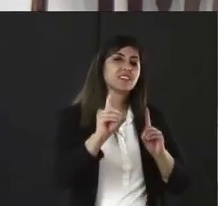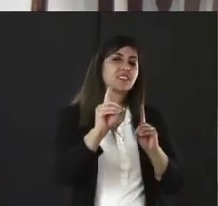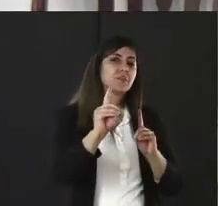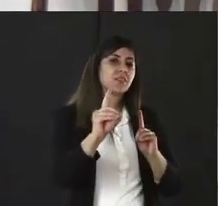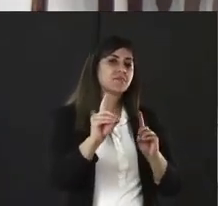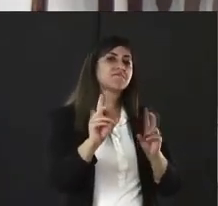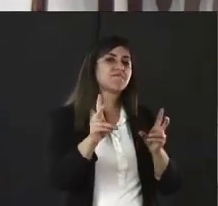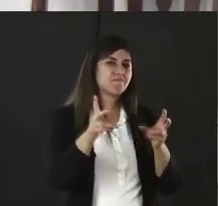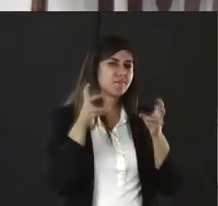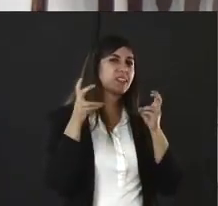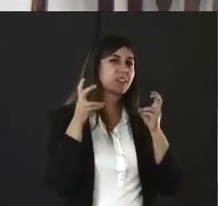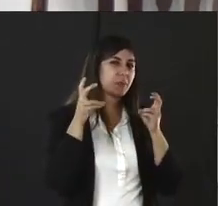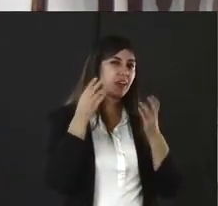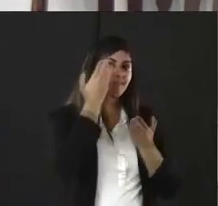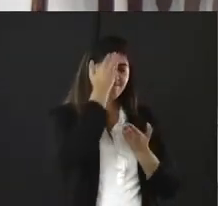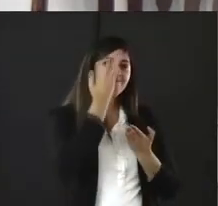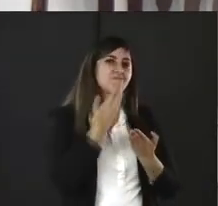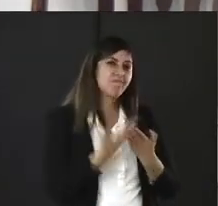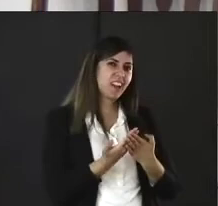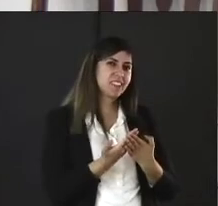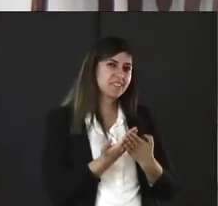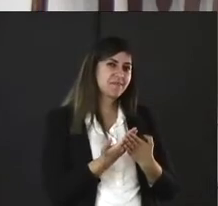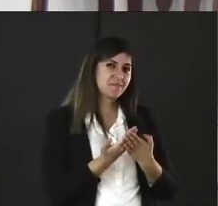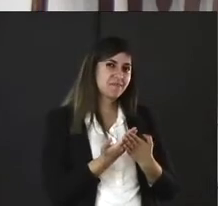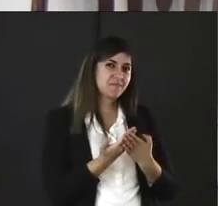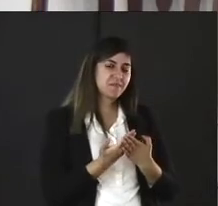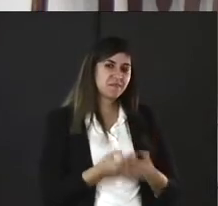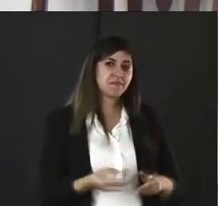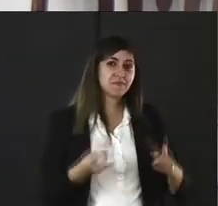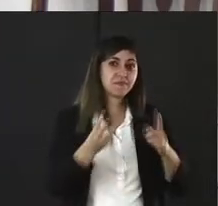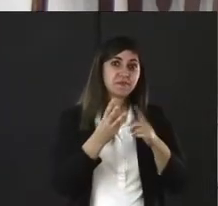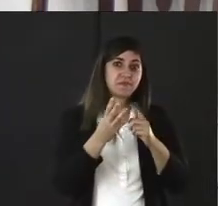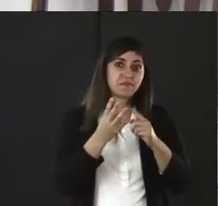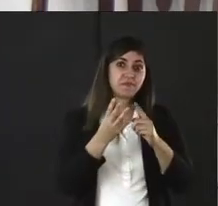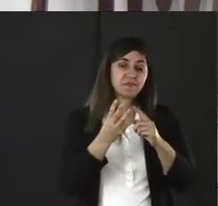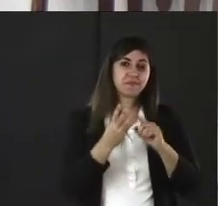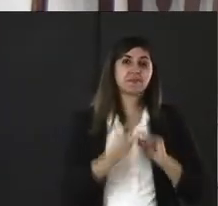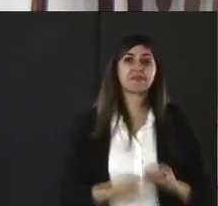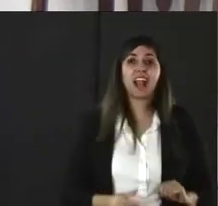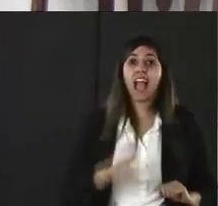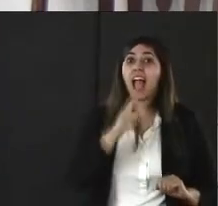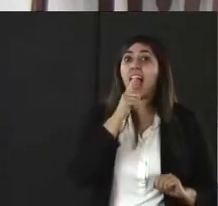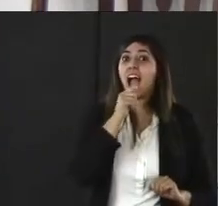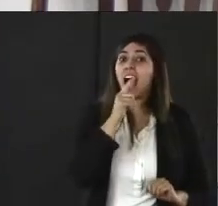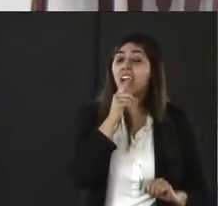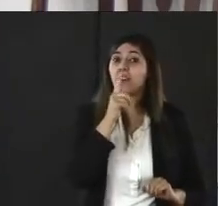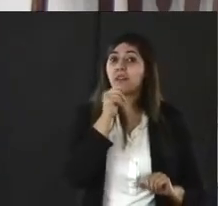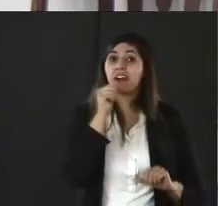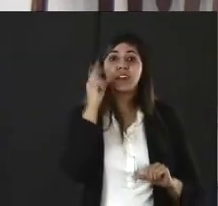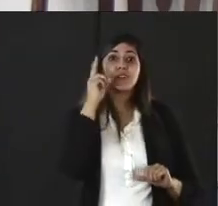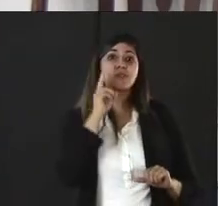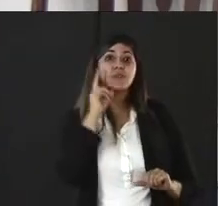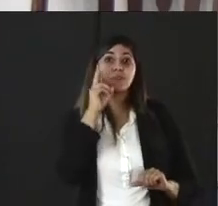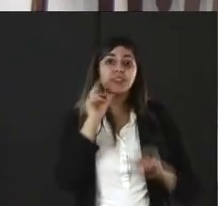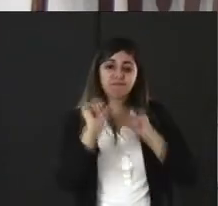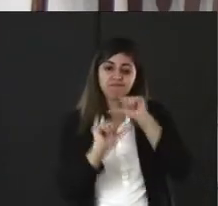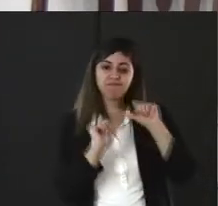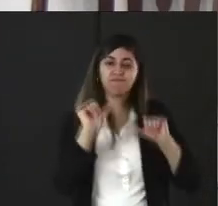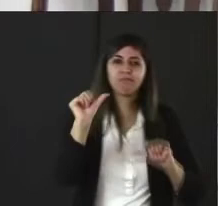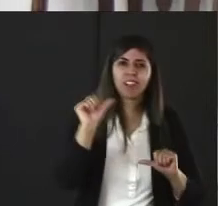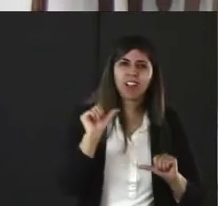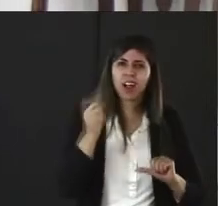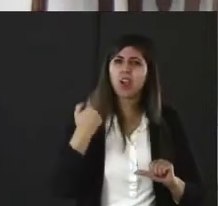sim então pensemos nisso da água para o vinho nós já